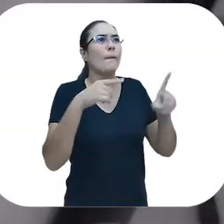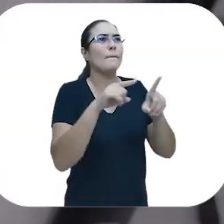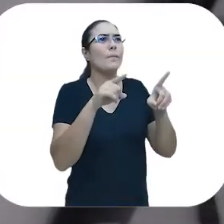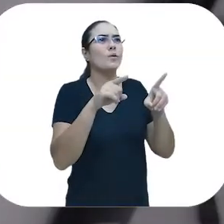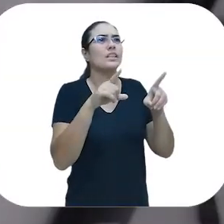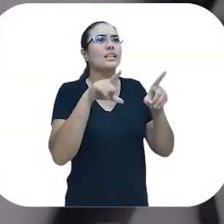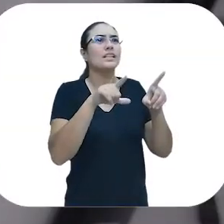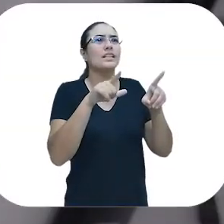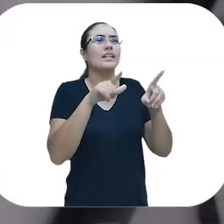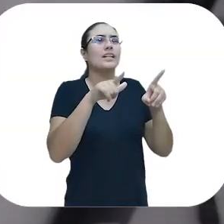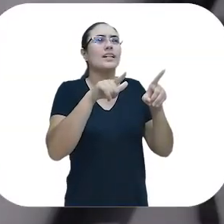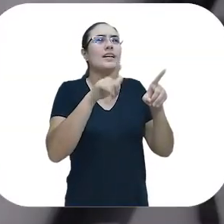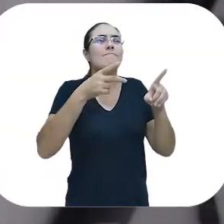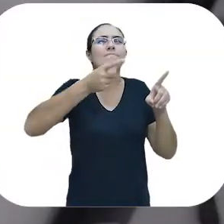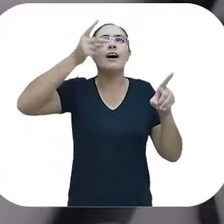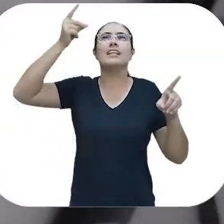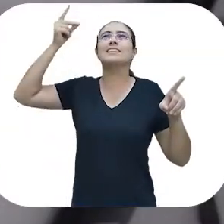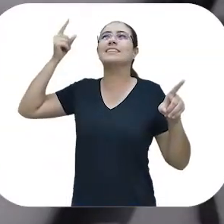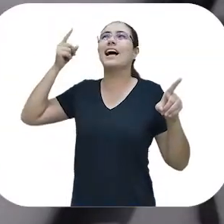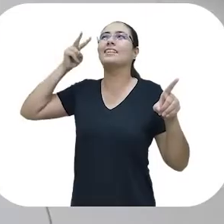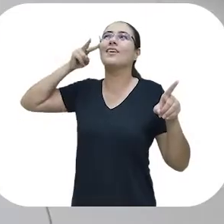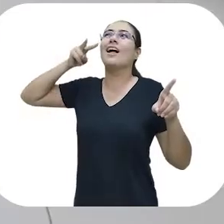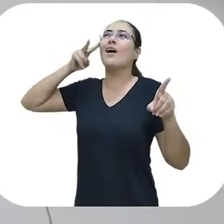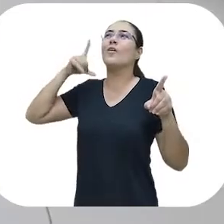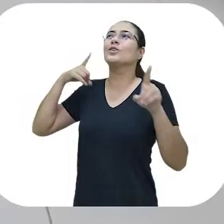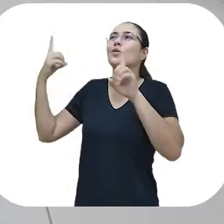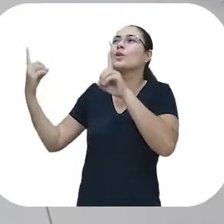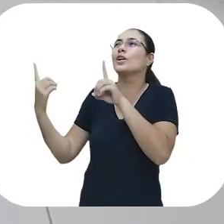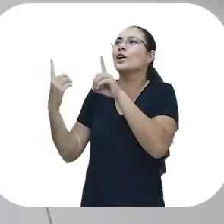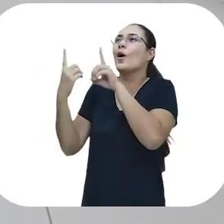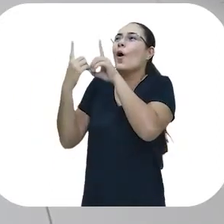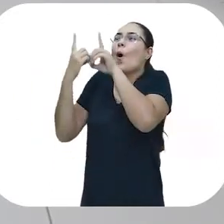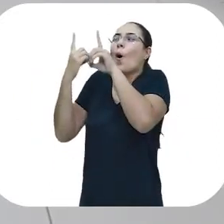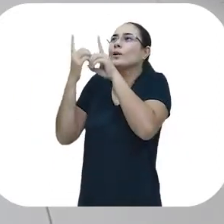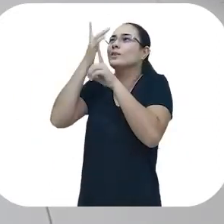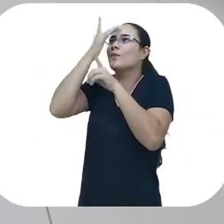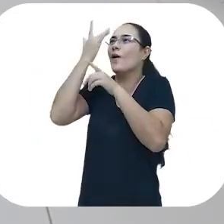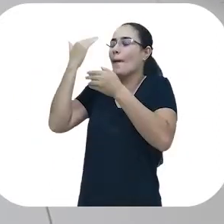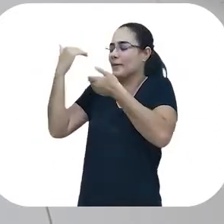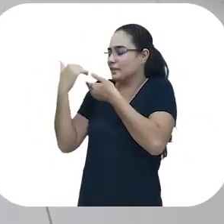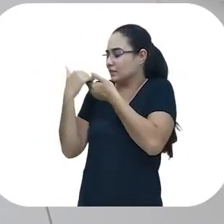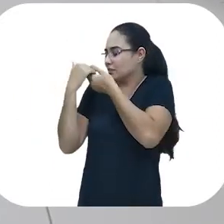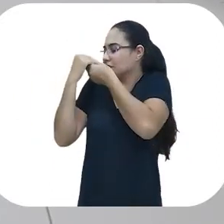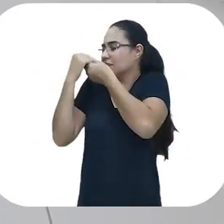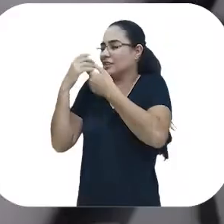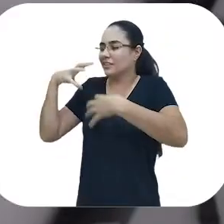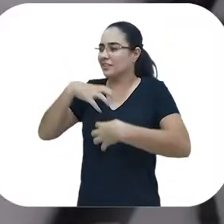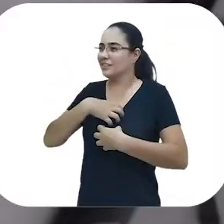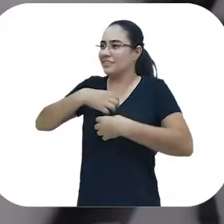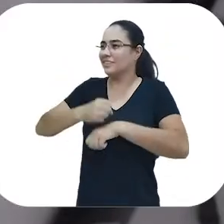exato momento que aquela pessoa tocou delicadamente a sua mão e te trouxe todos os